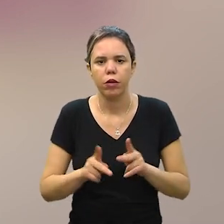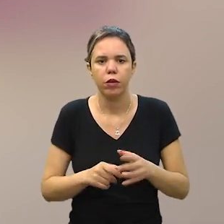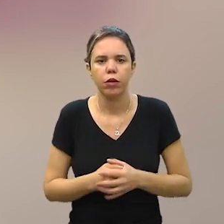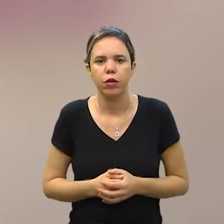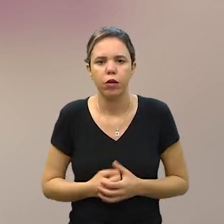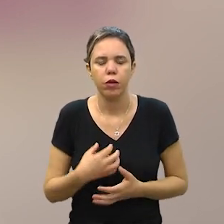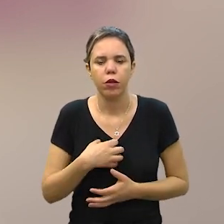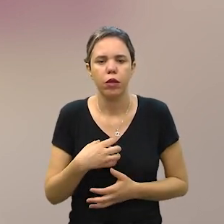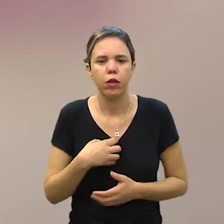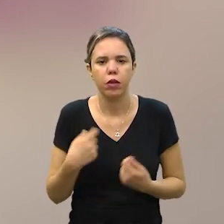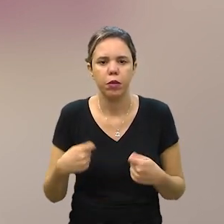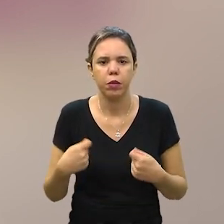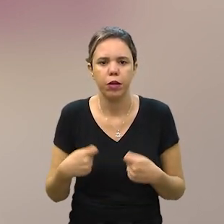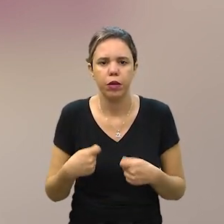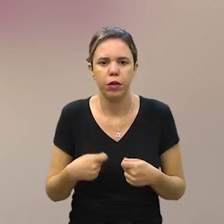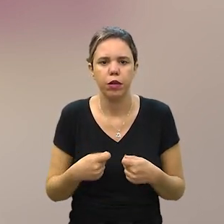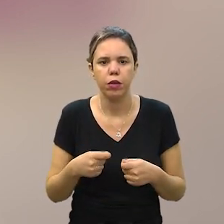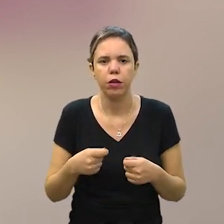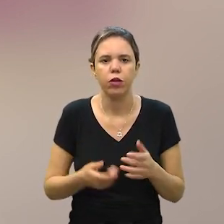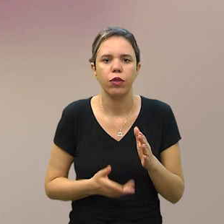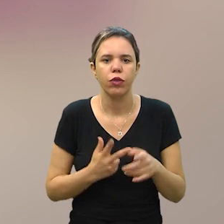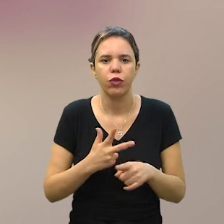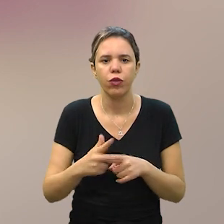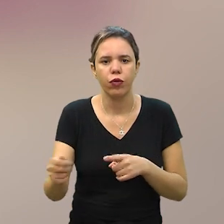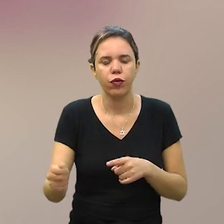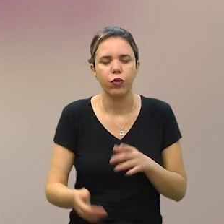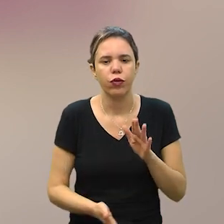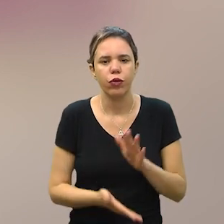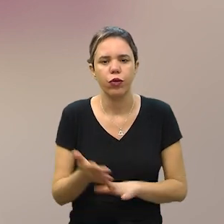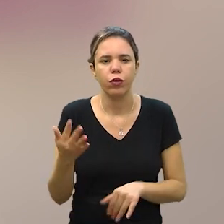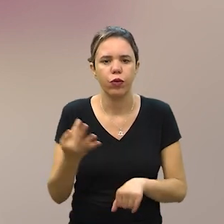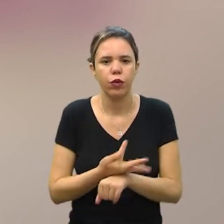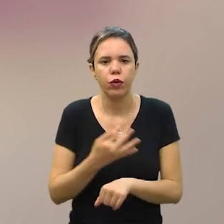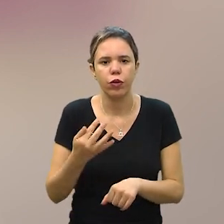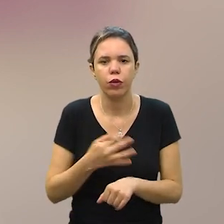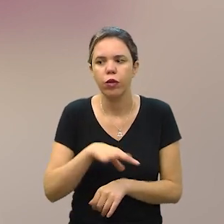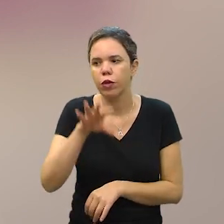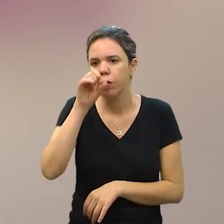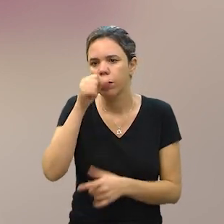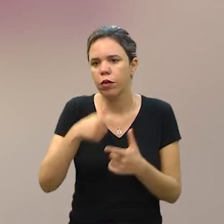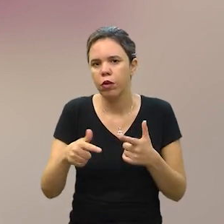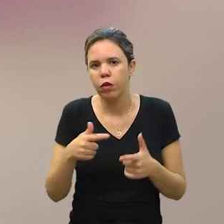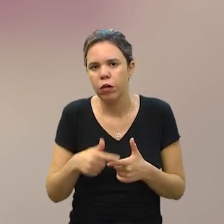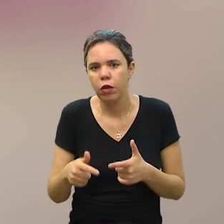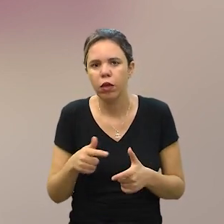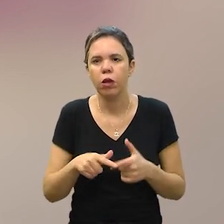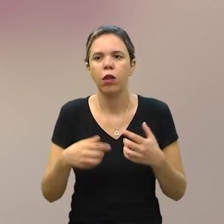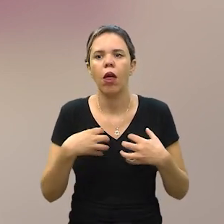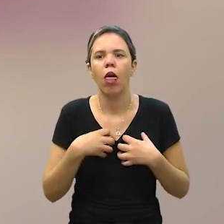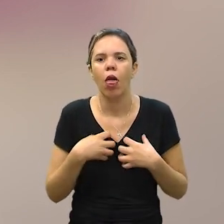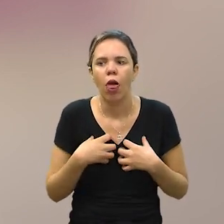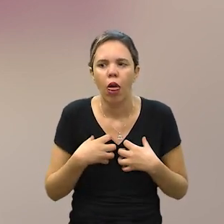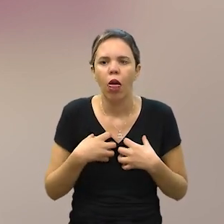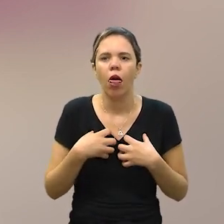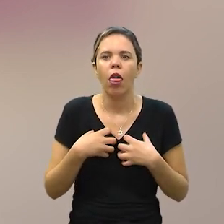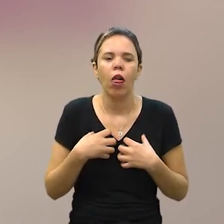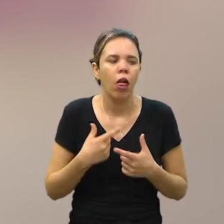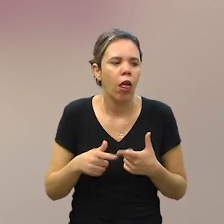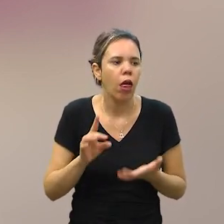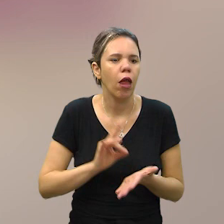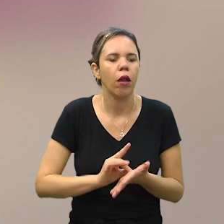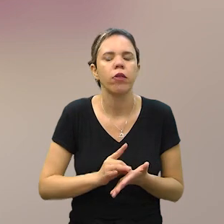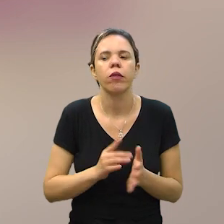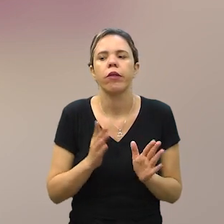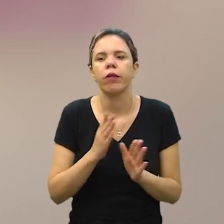ela sente que ela precisa sair dali e ela tem dificuldade de respirar, ela tem uma sensação de